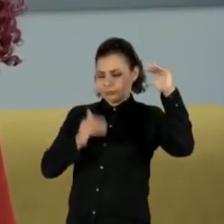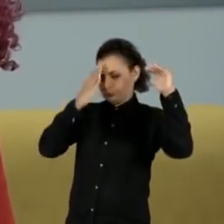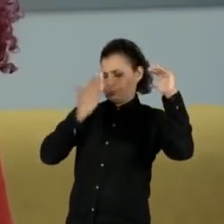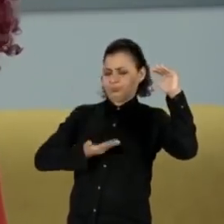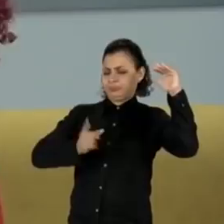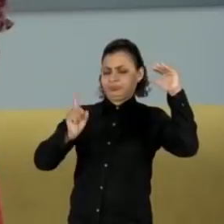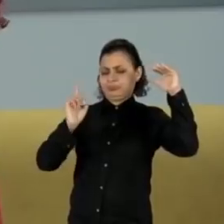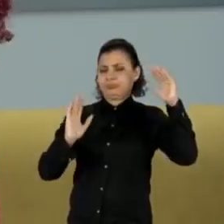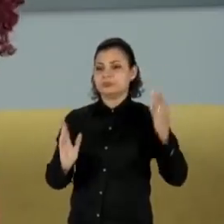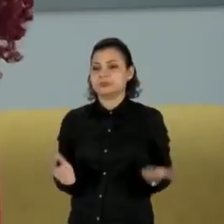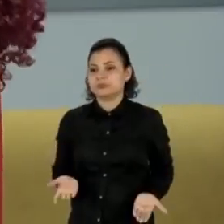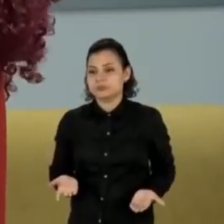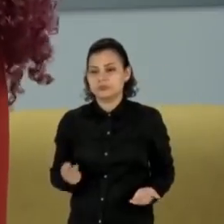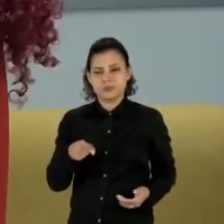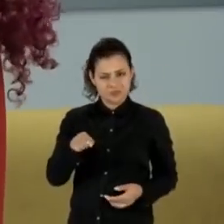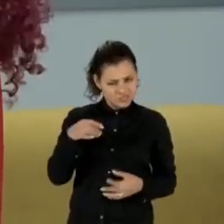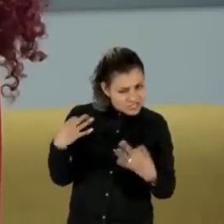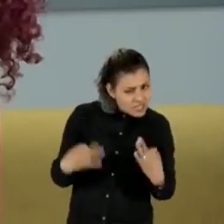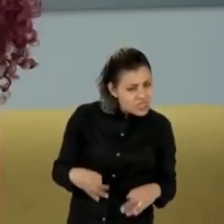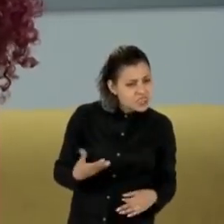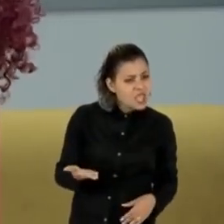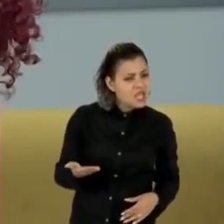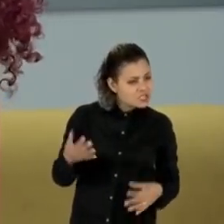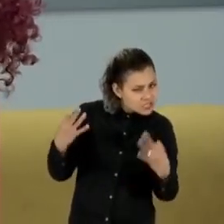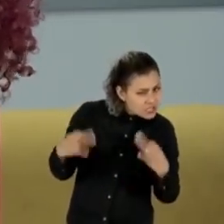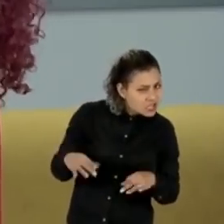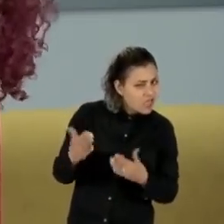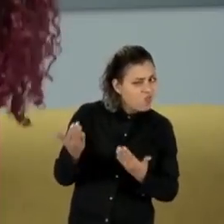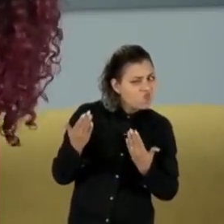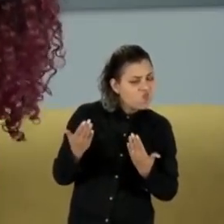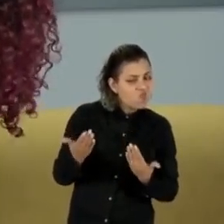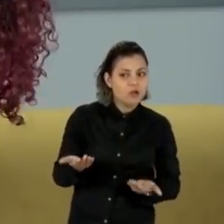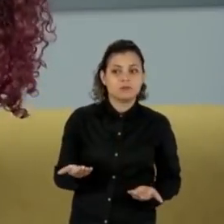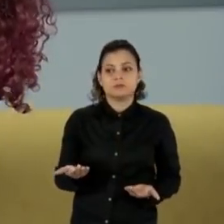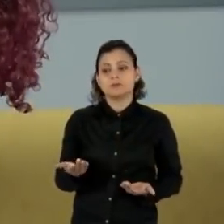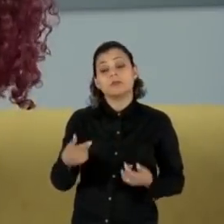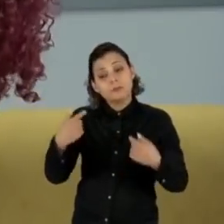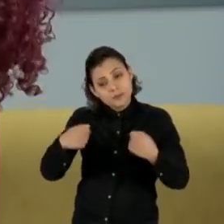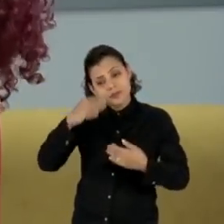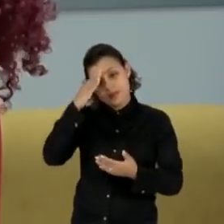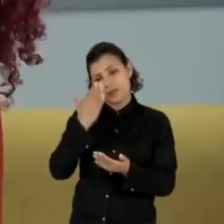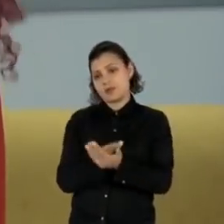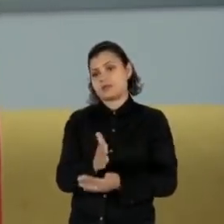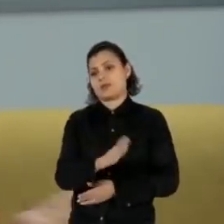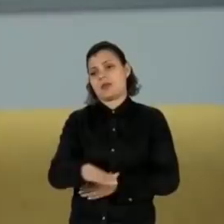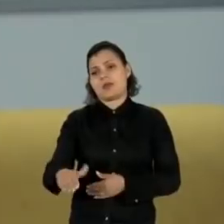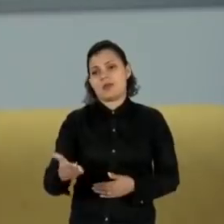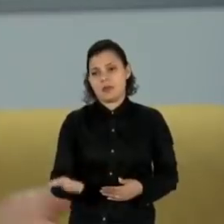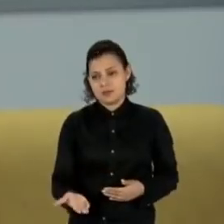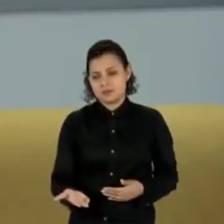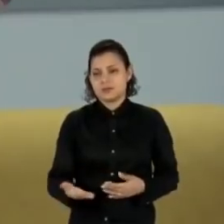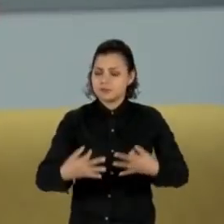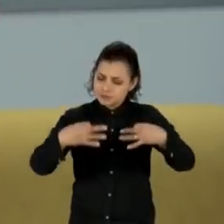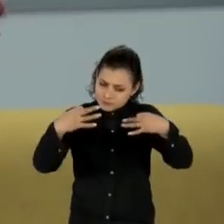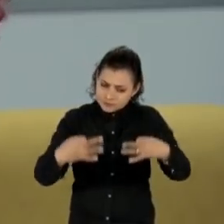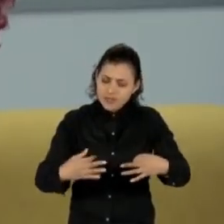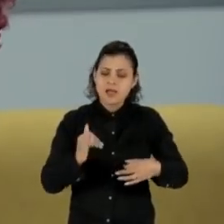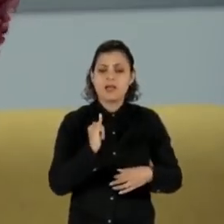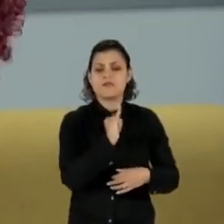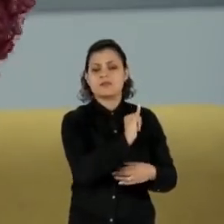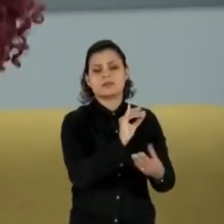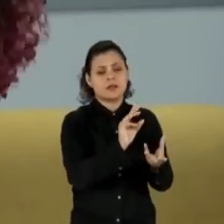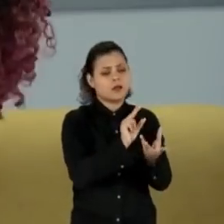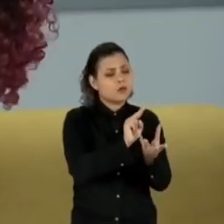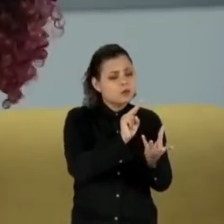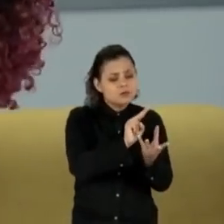produto alguma questão e eu falo mais você tem certeza que isso já aconteceu então acreditar no que a criança diz notificar o conselho